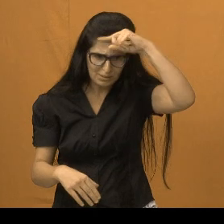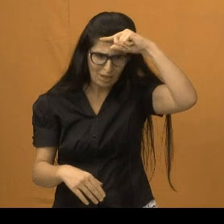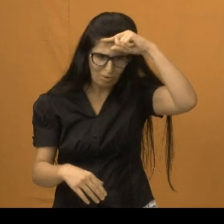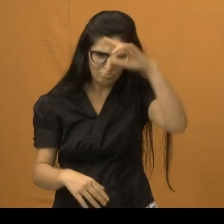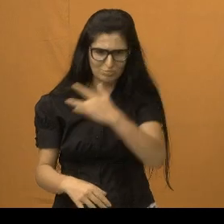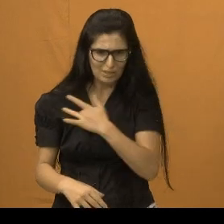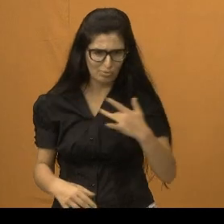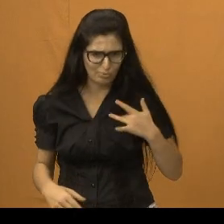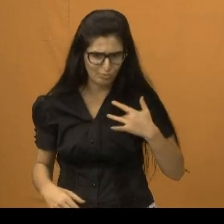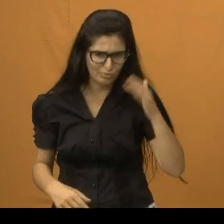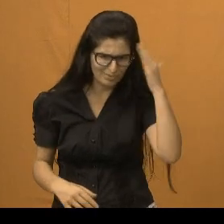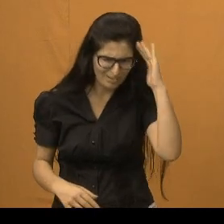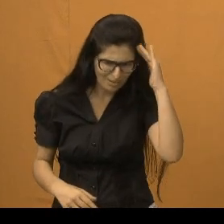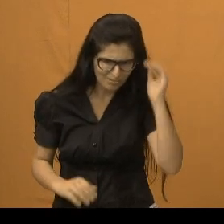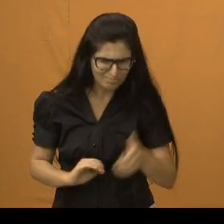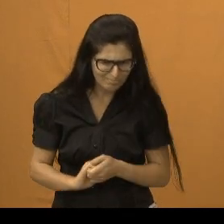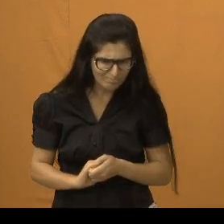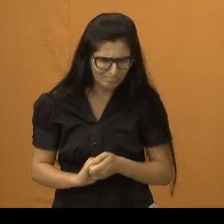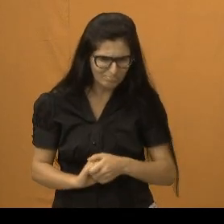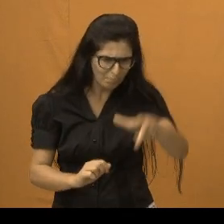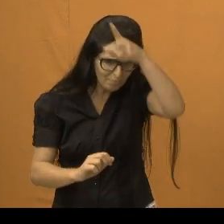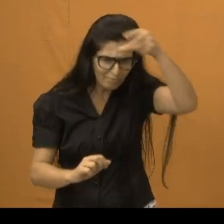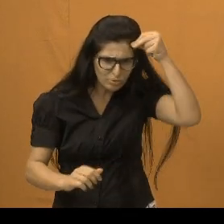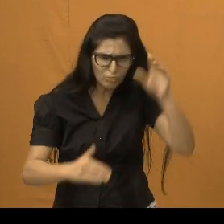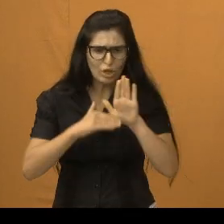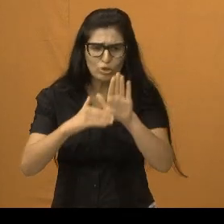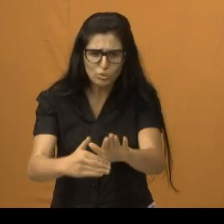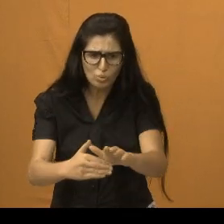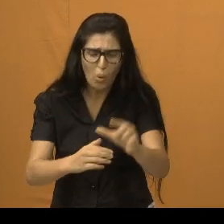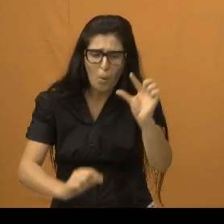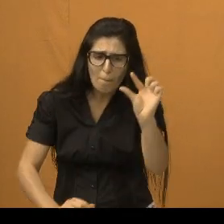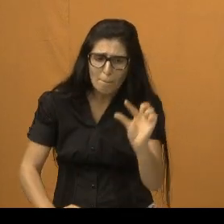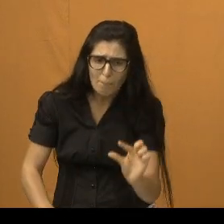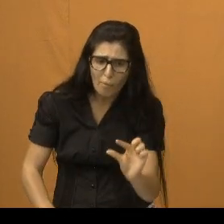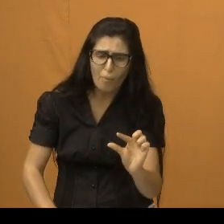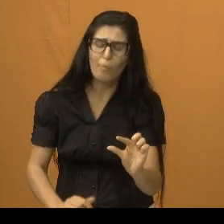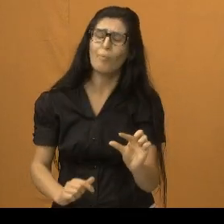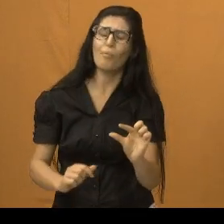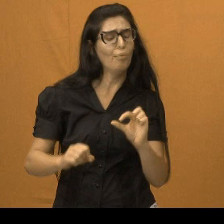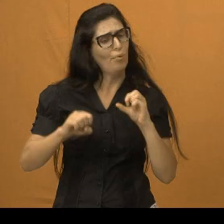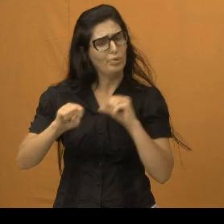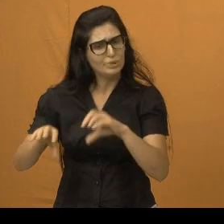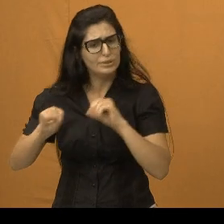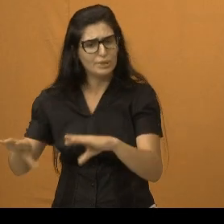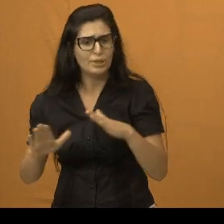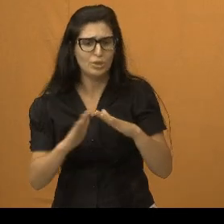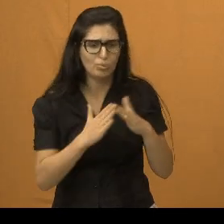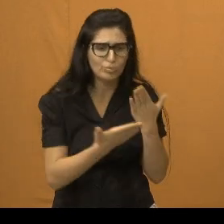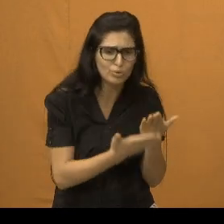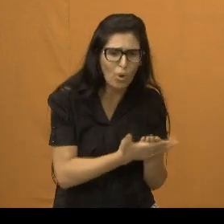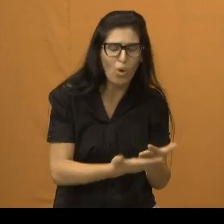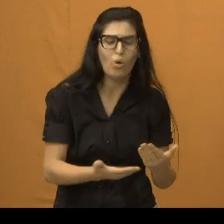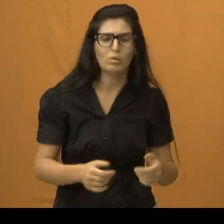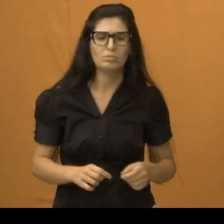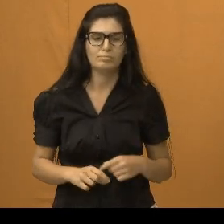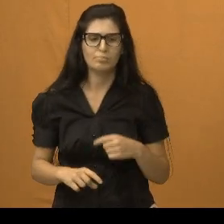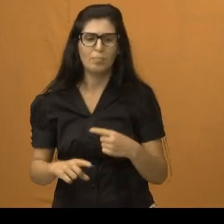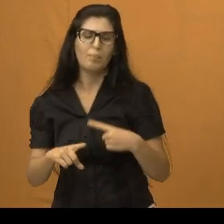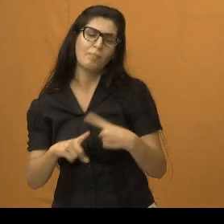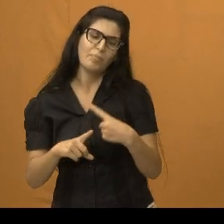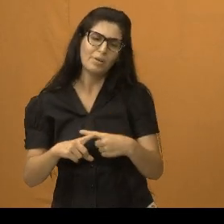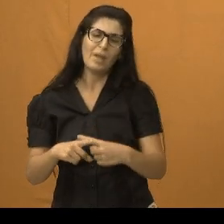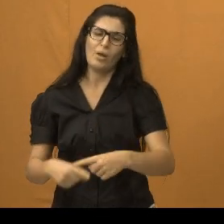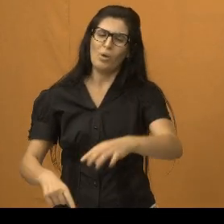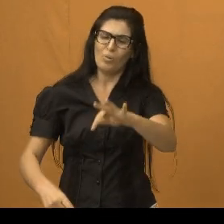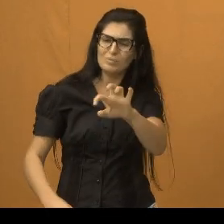A questão da saúde a gente pode levar em consideração, eu acho que seria interessante de colocar, a inauguração do pronto atendimento do Dr. Telmo de Almeida,